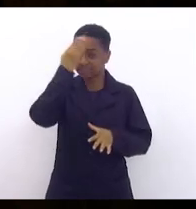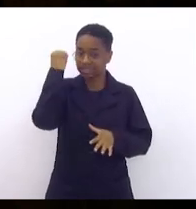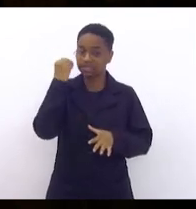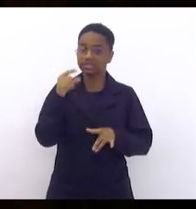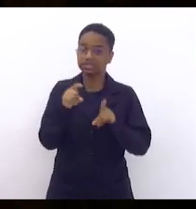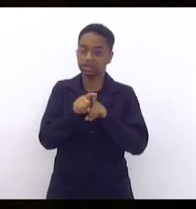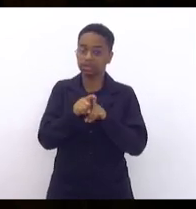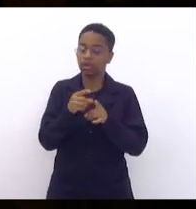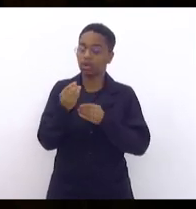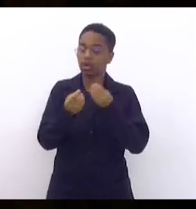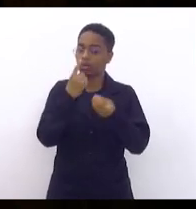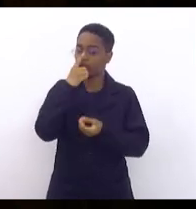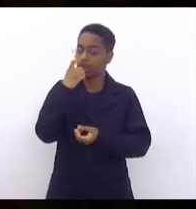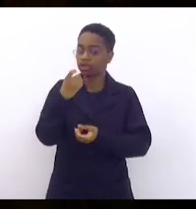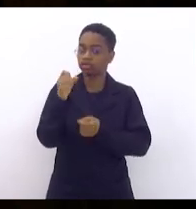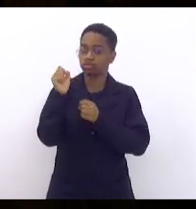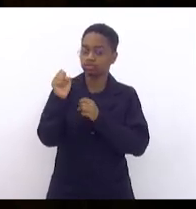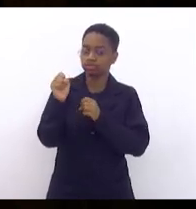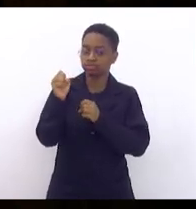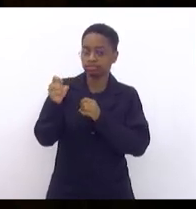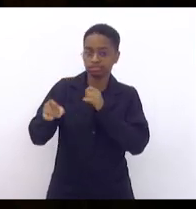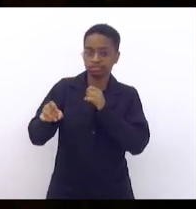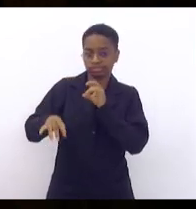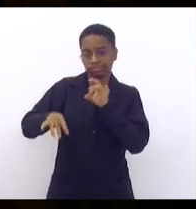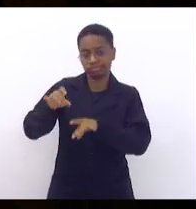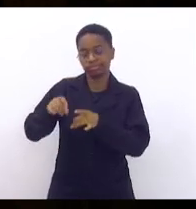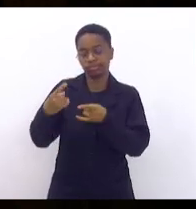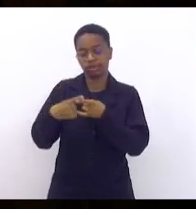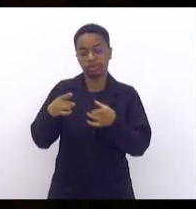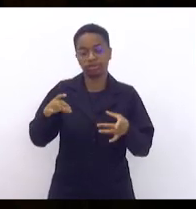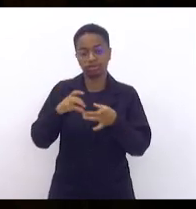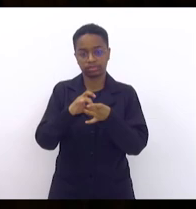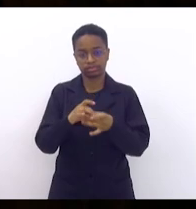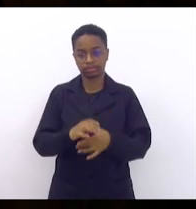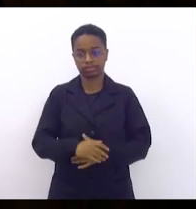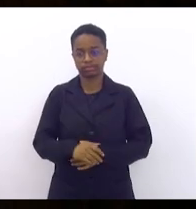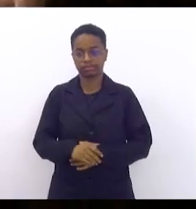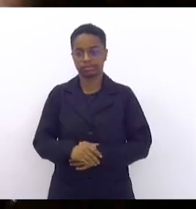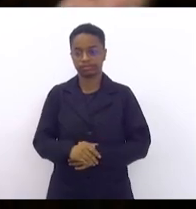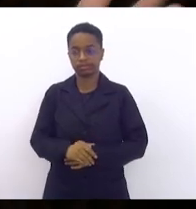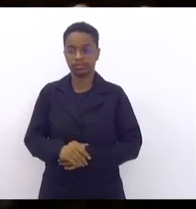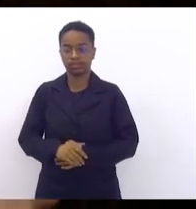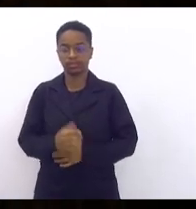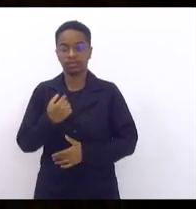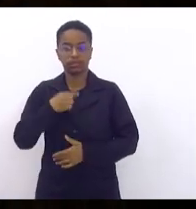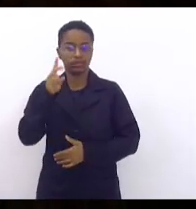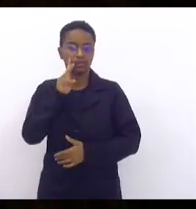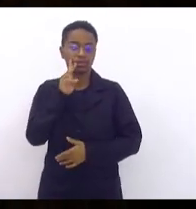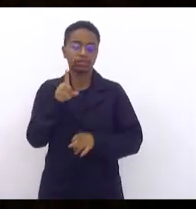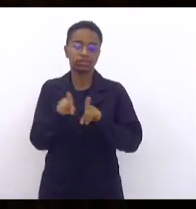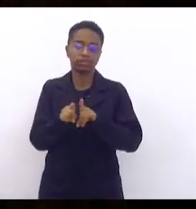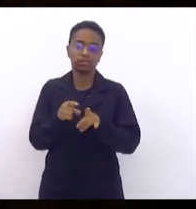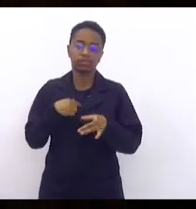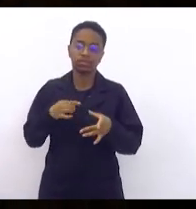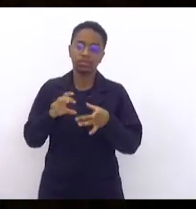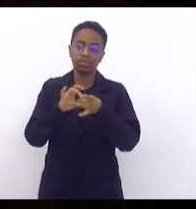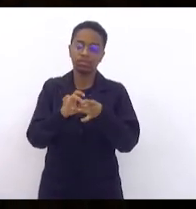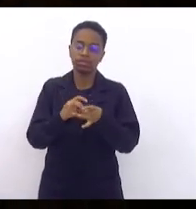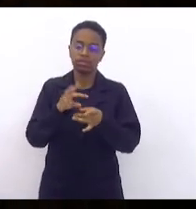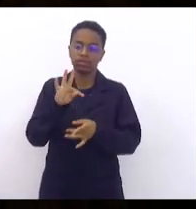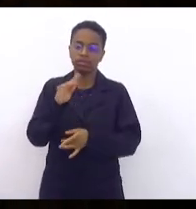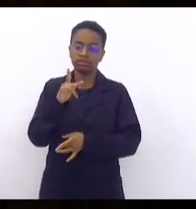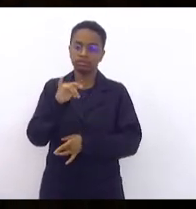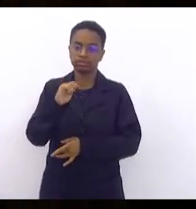resíduo porque tá tudo muito conectado né é a gente eu me lembro que eu tava com Tiago na conferência da ONU